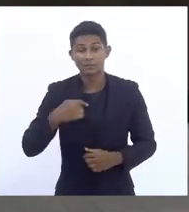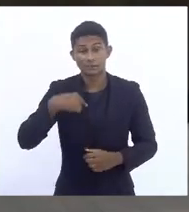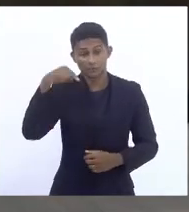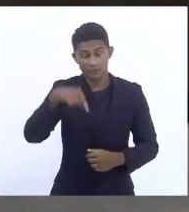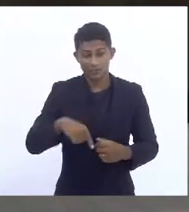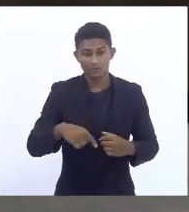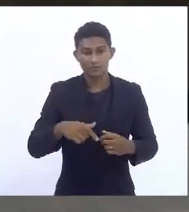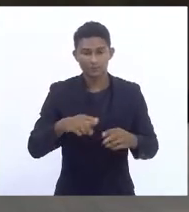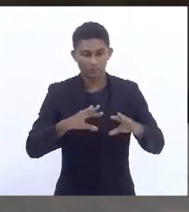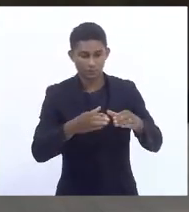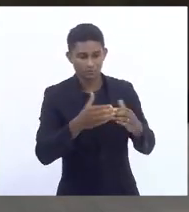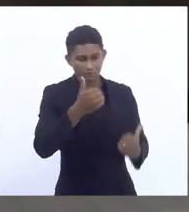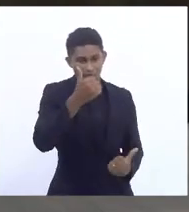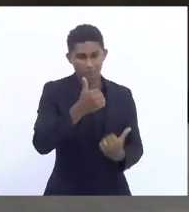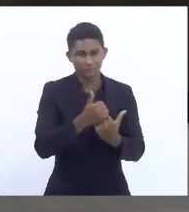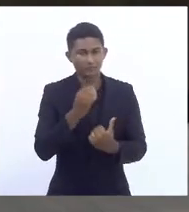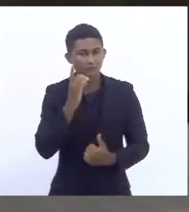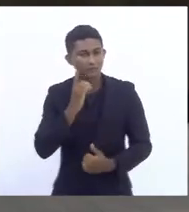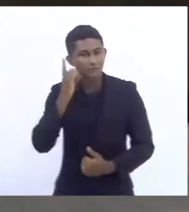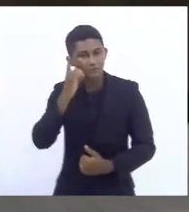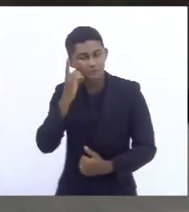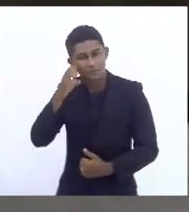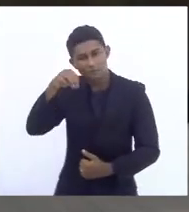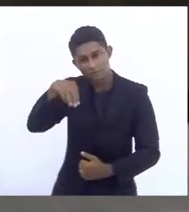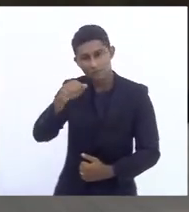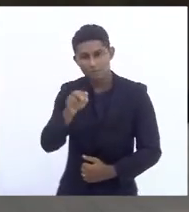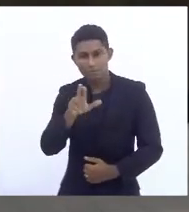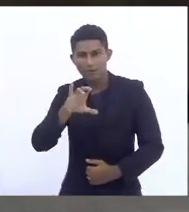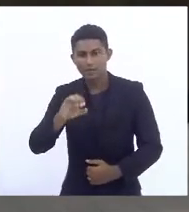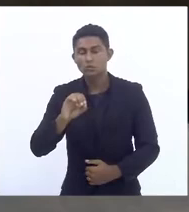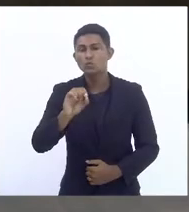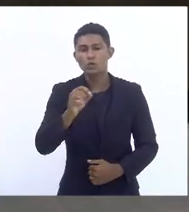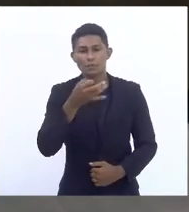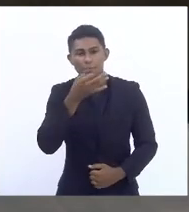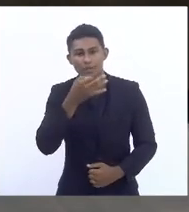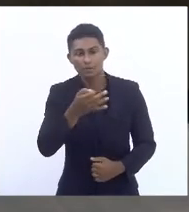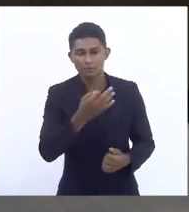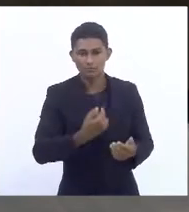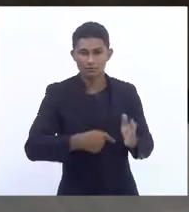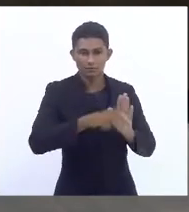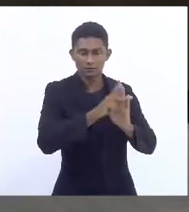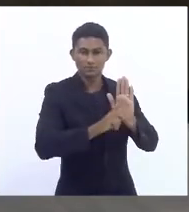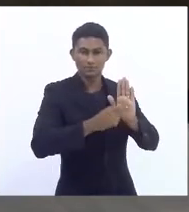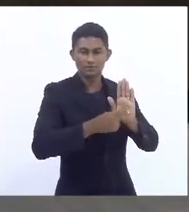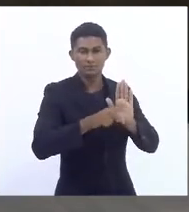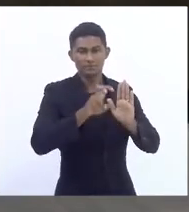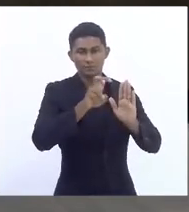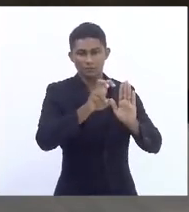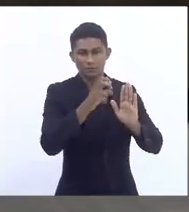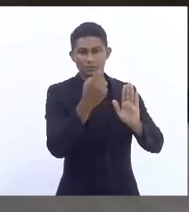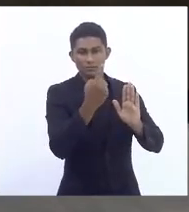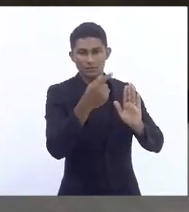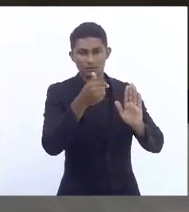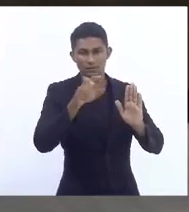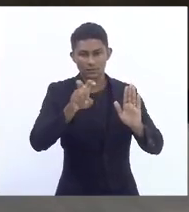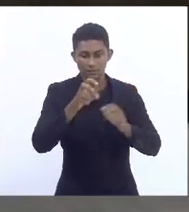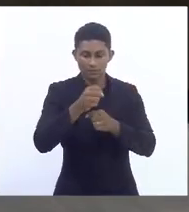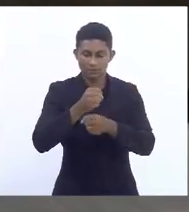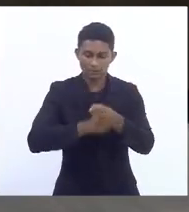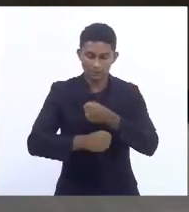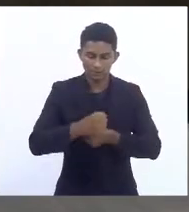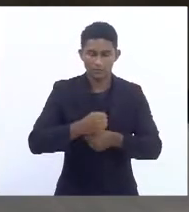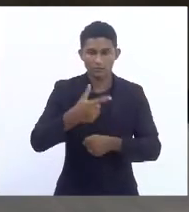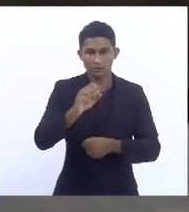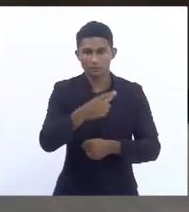Pacheco, para dar o parecer sobre o projeto de lei 5.115 de 21, de autoria do